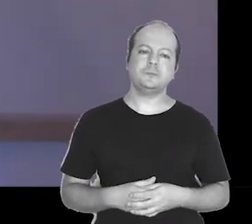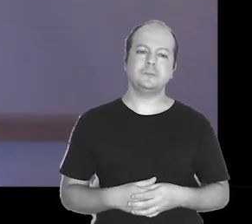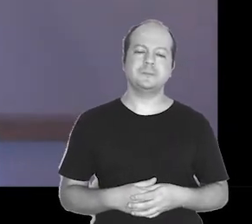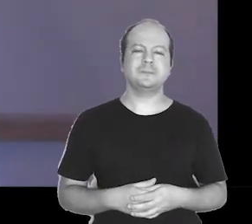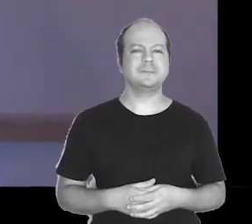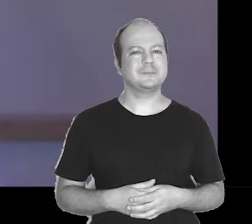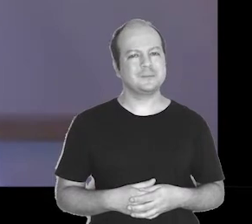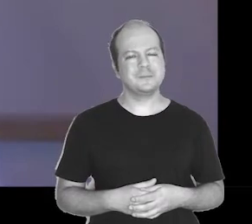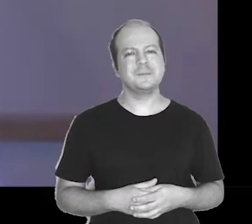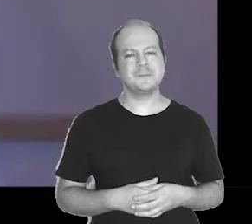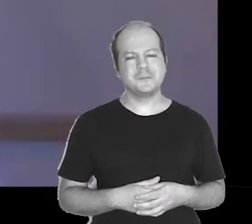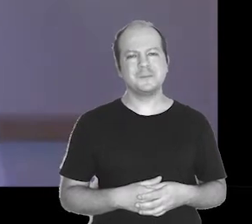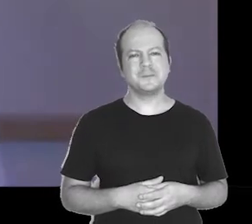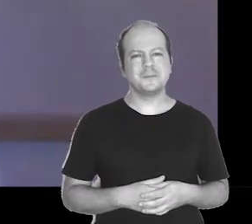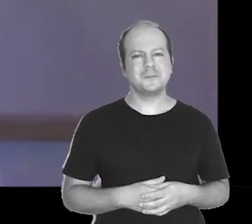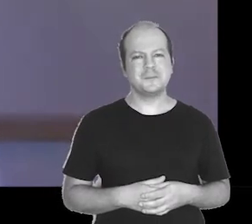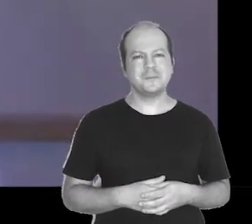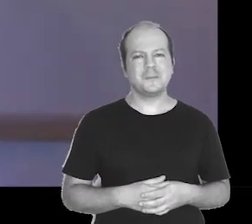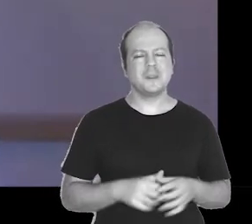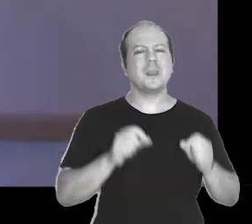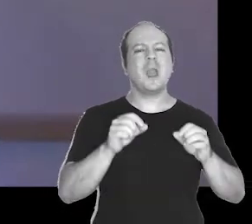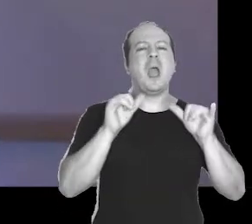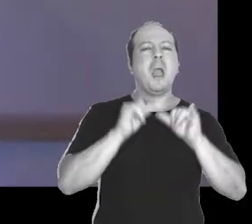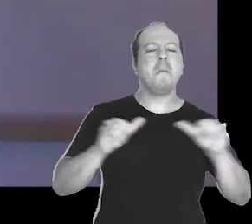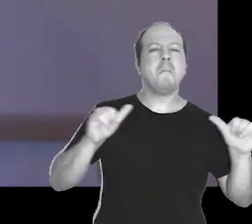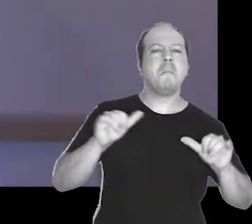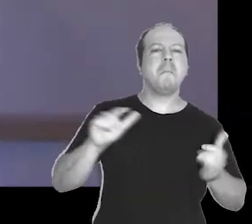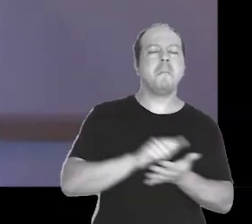Até que ponto a empreita foi bem sucedida?